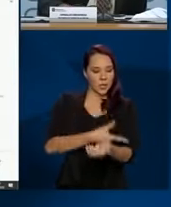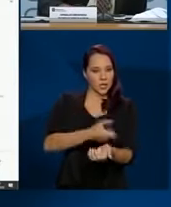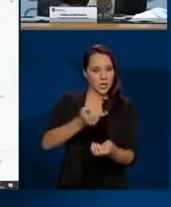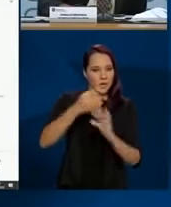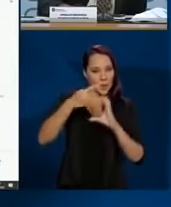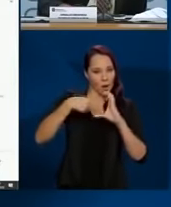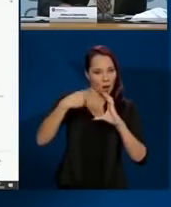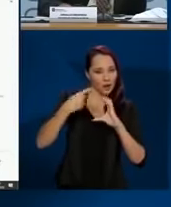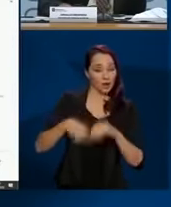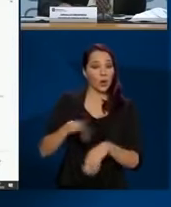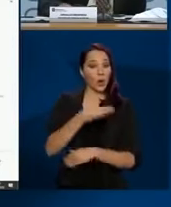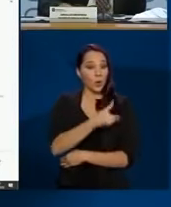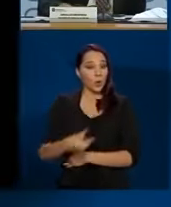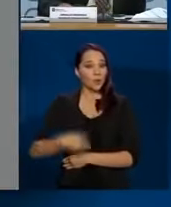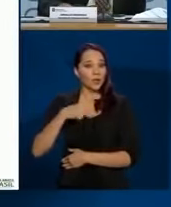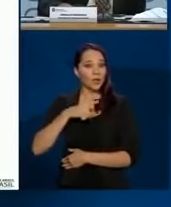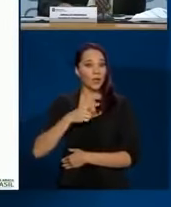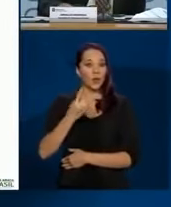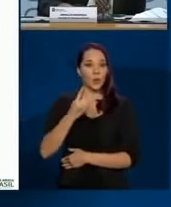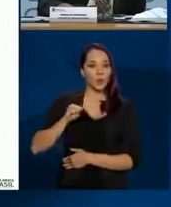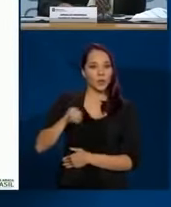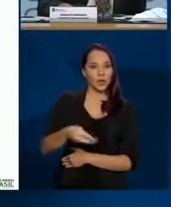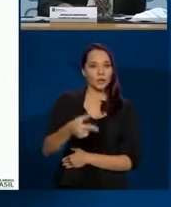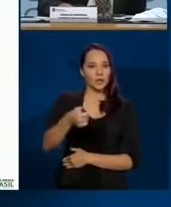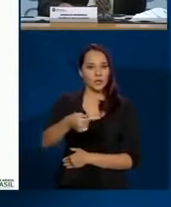exames públicos temos